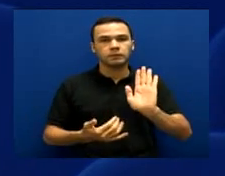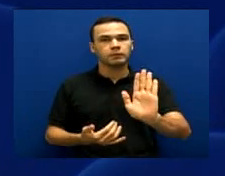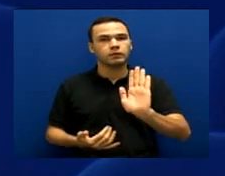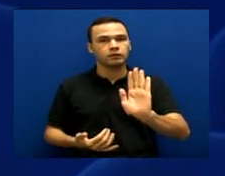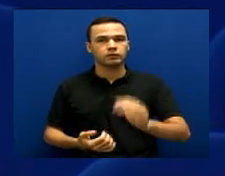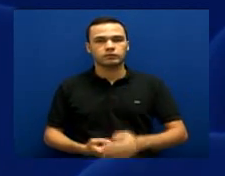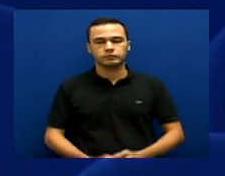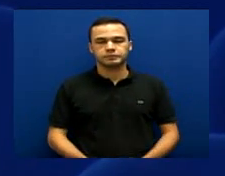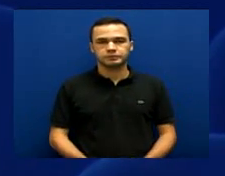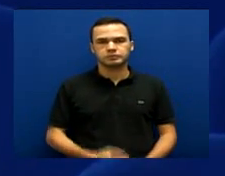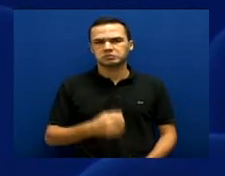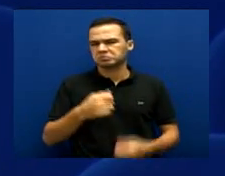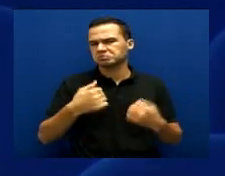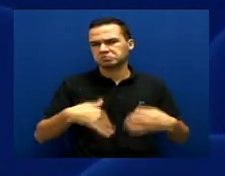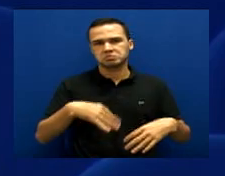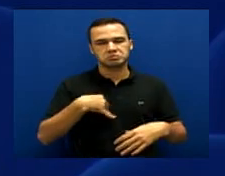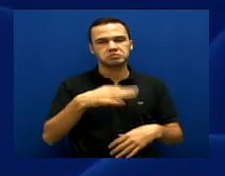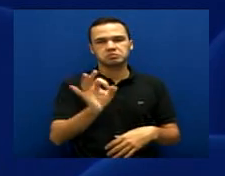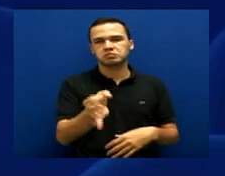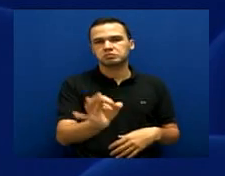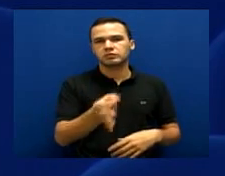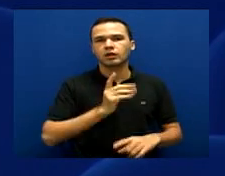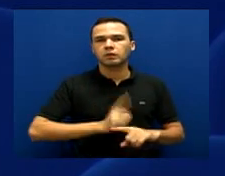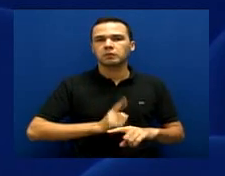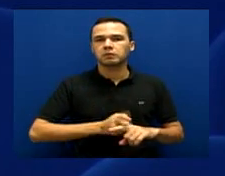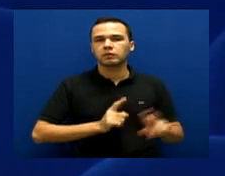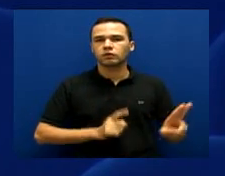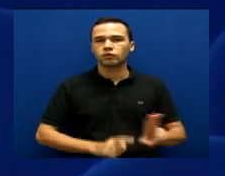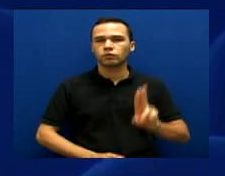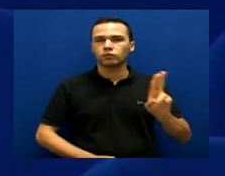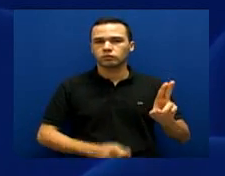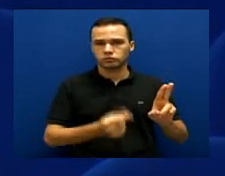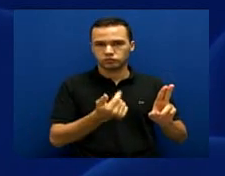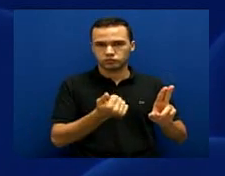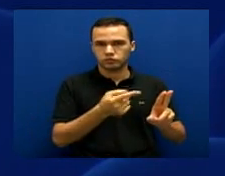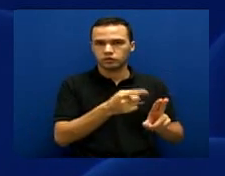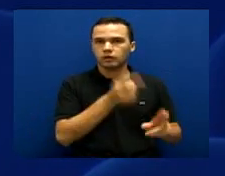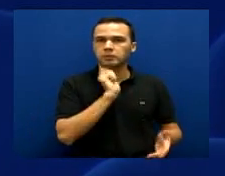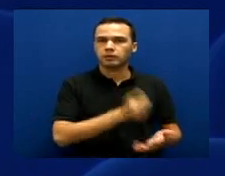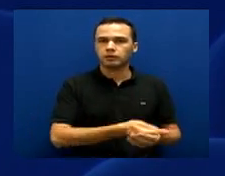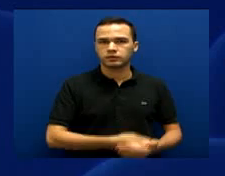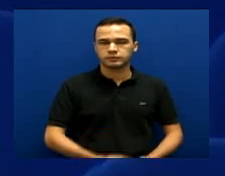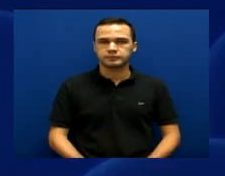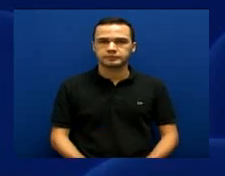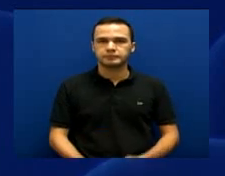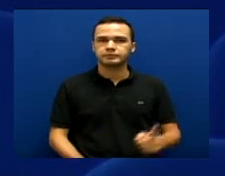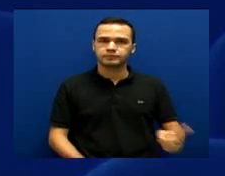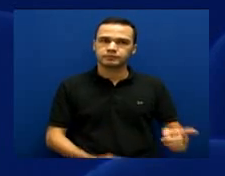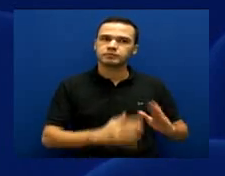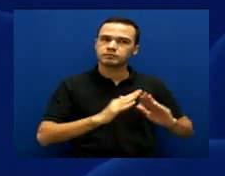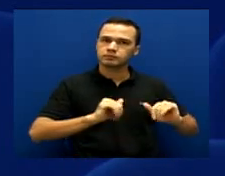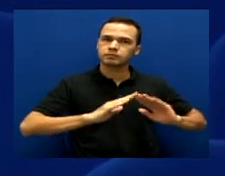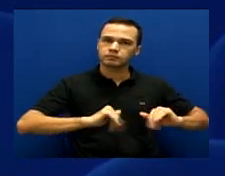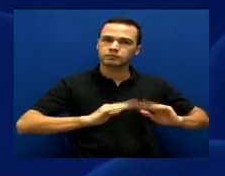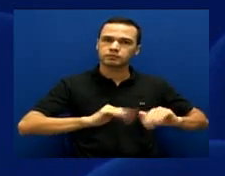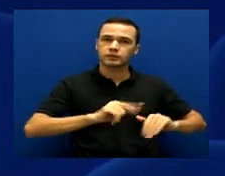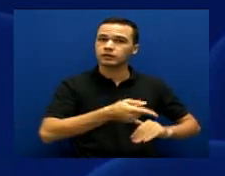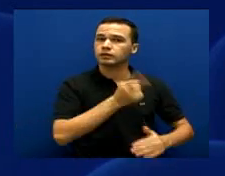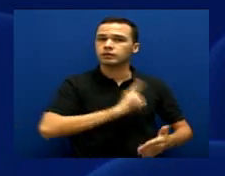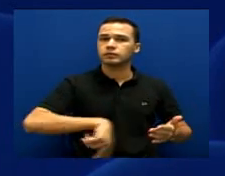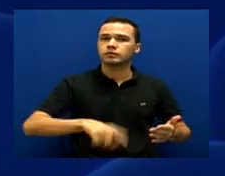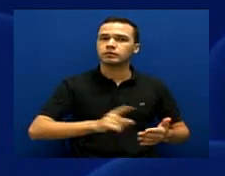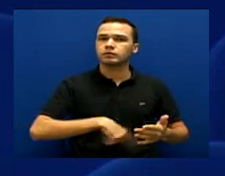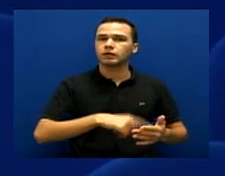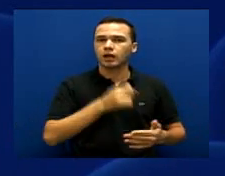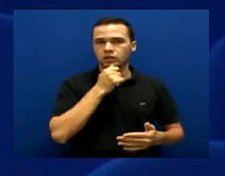no utah correto porque só tem que usar esse valor para apagar a requisição e ela não acabou